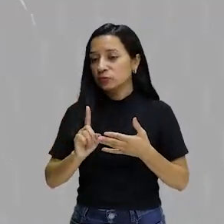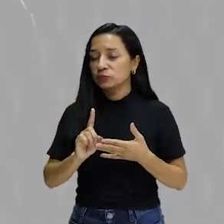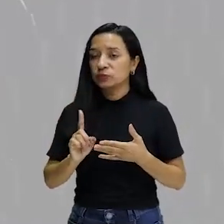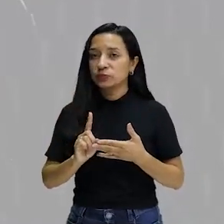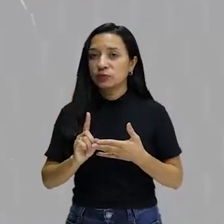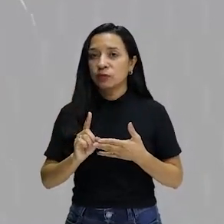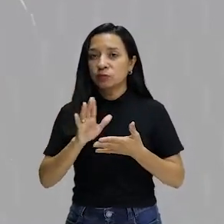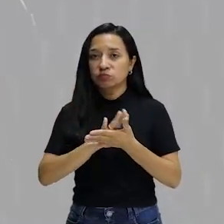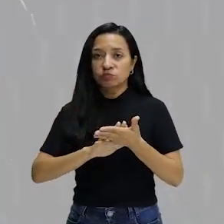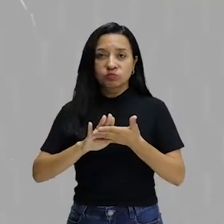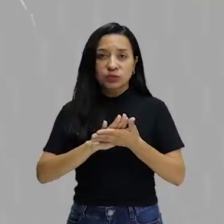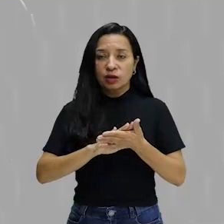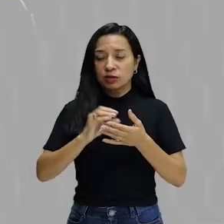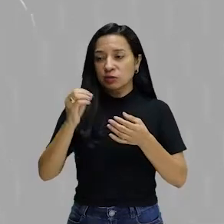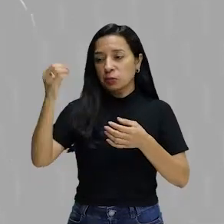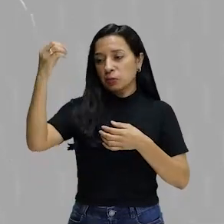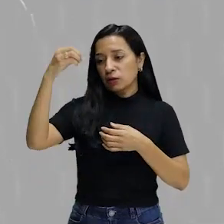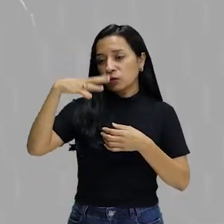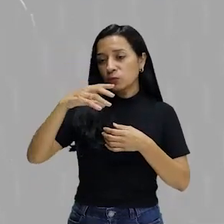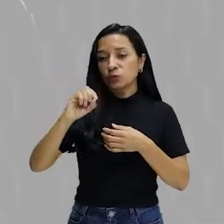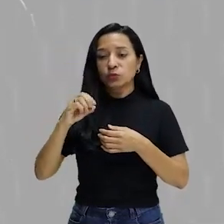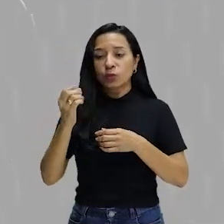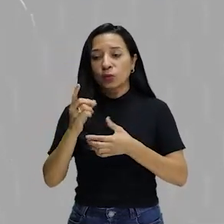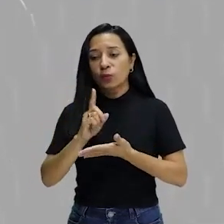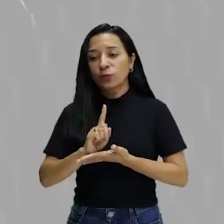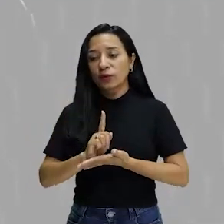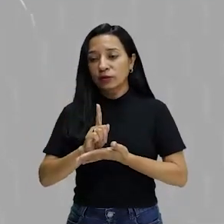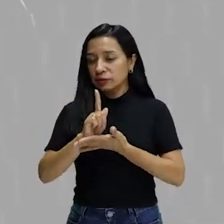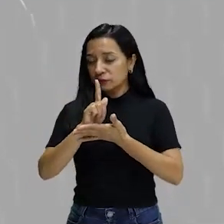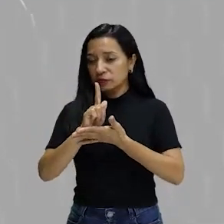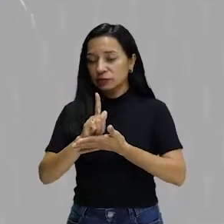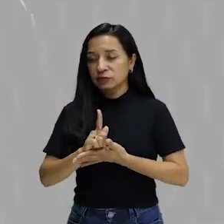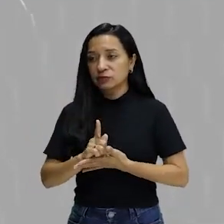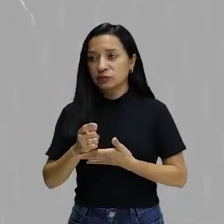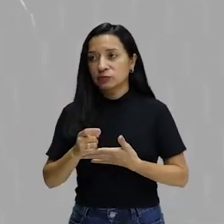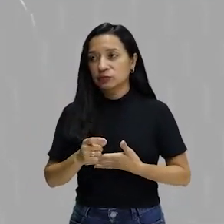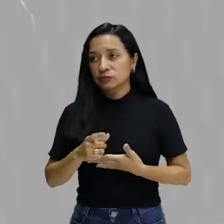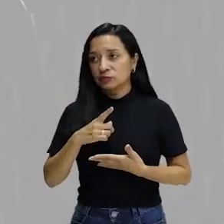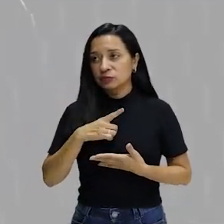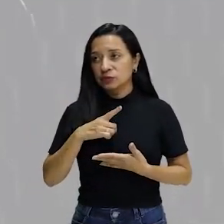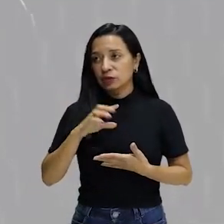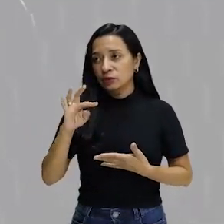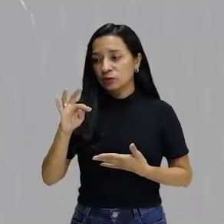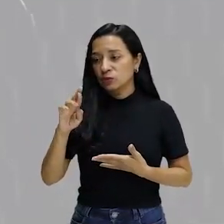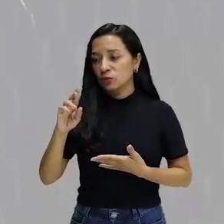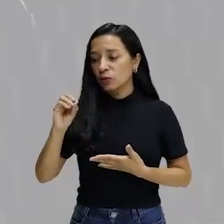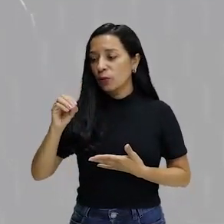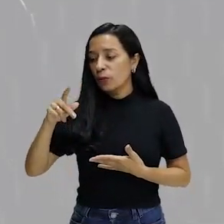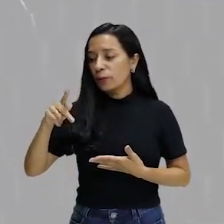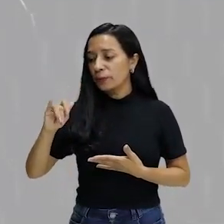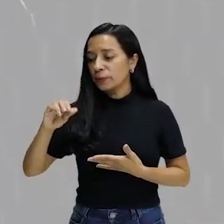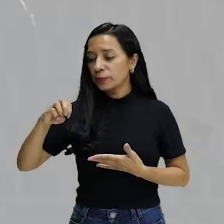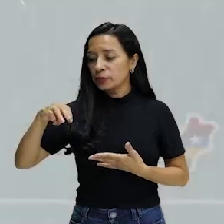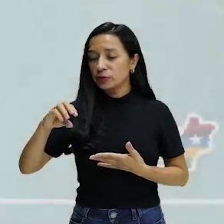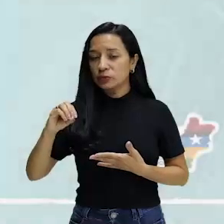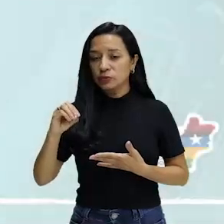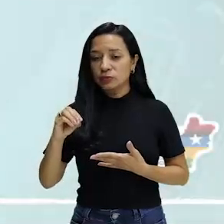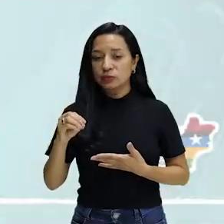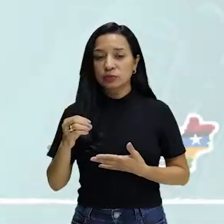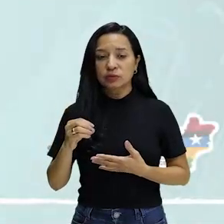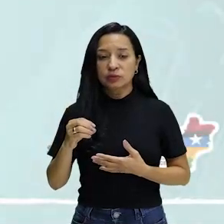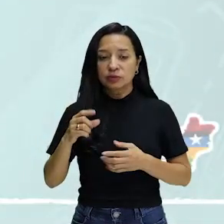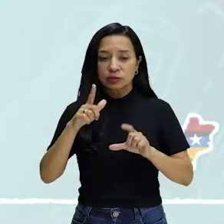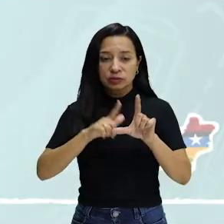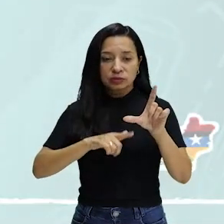por nada, nem pela luz e nem pela gravidade. Então, a situação aqui que não tem tropismo, pessoal, é a da